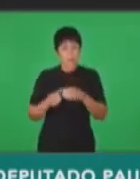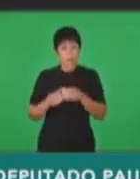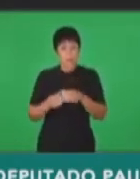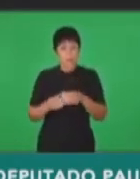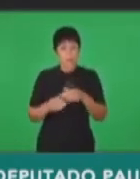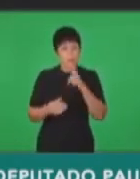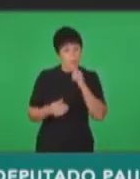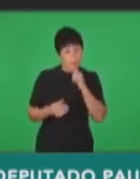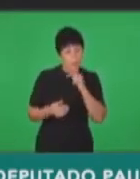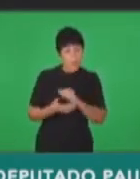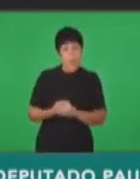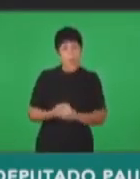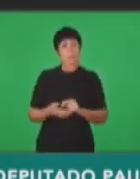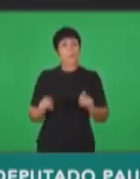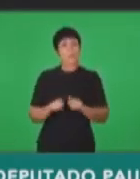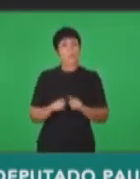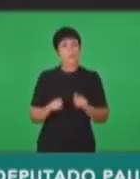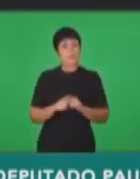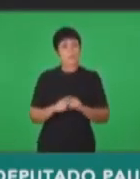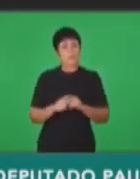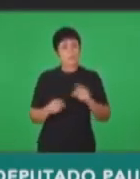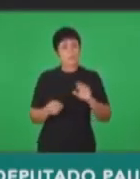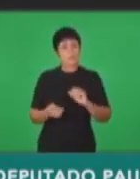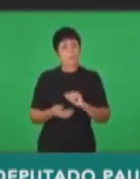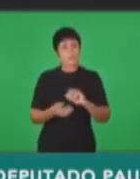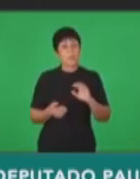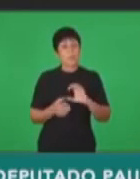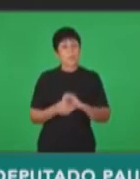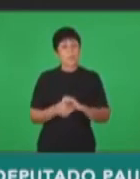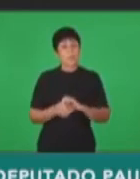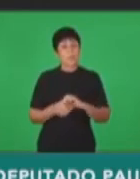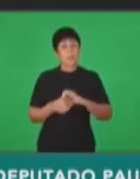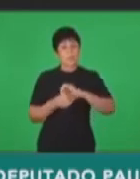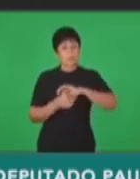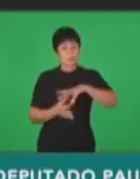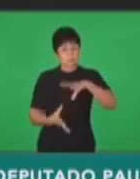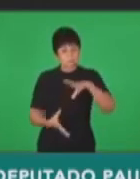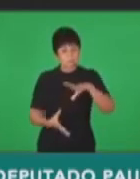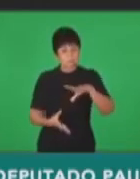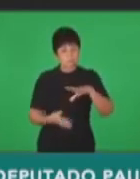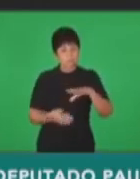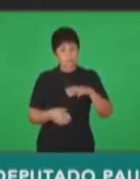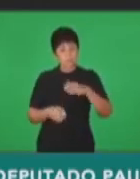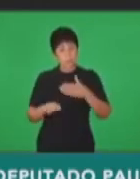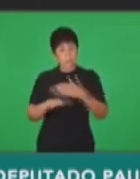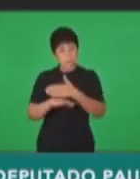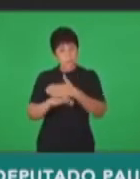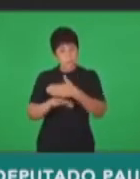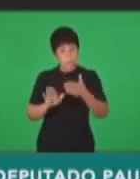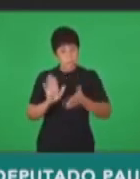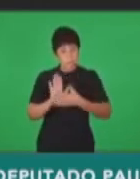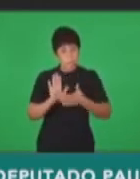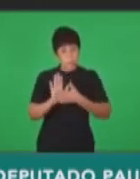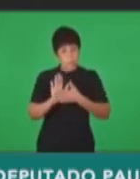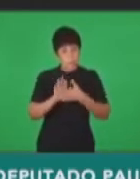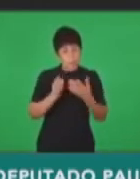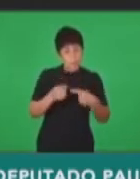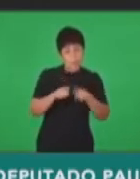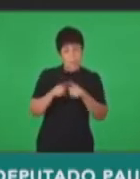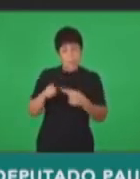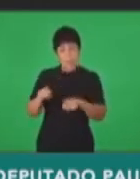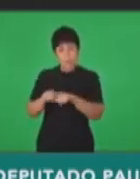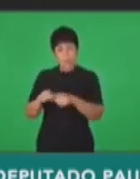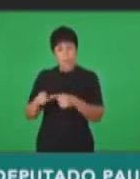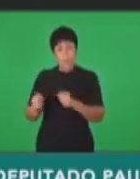democratiza as instâncias de participação ao propor paridade entre poder público e representações da